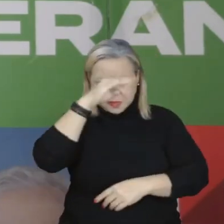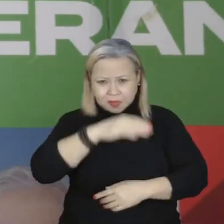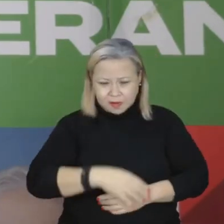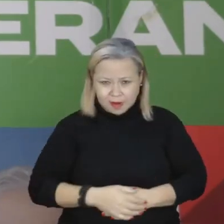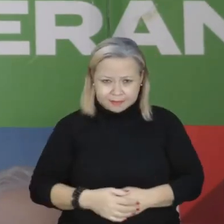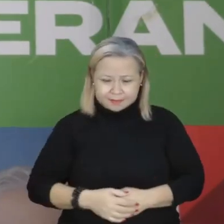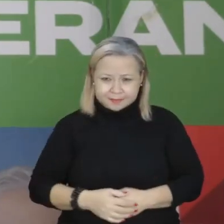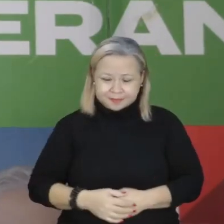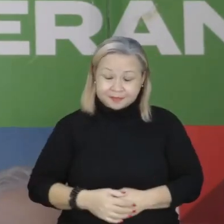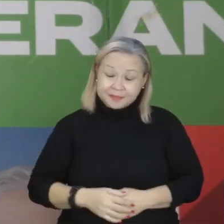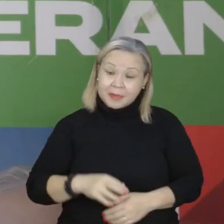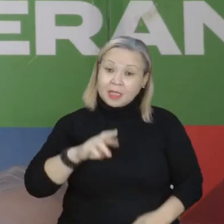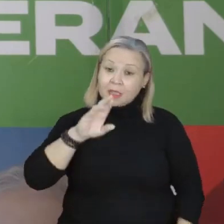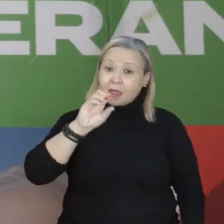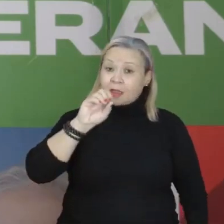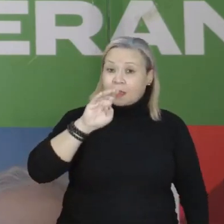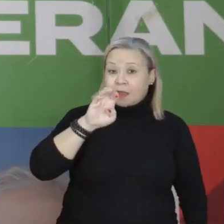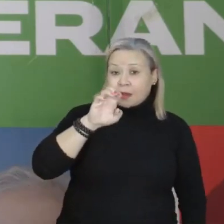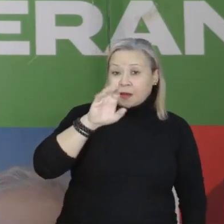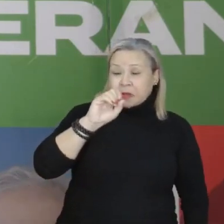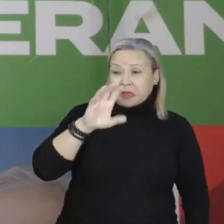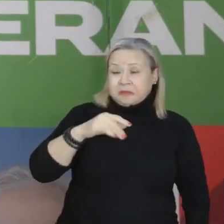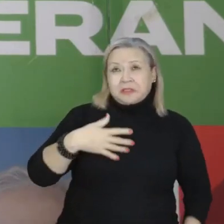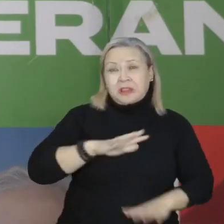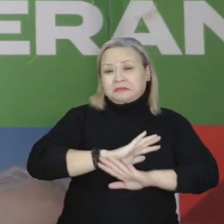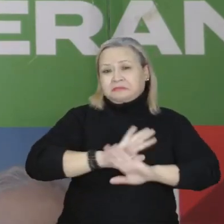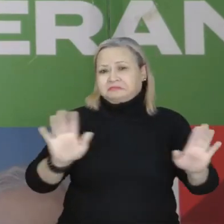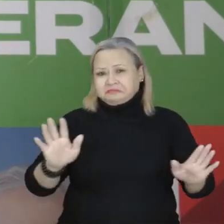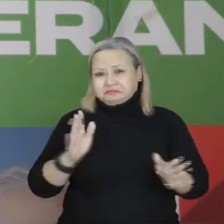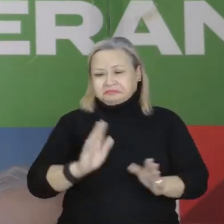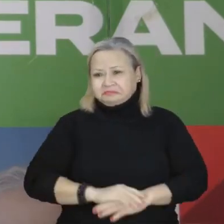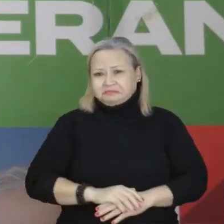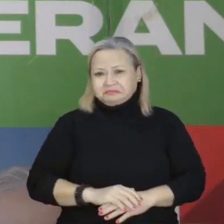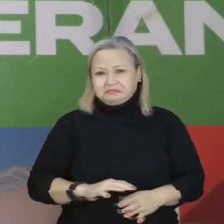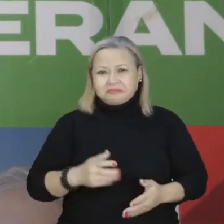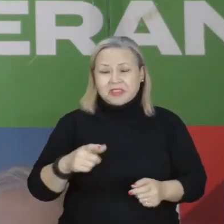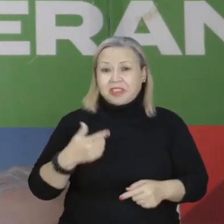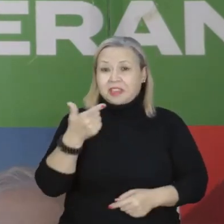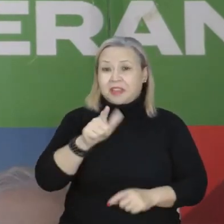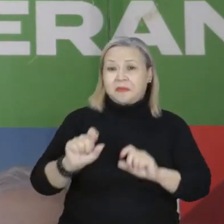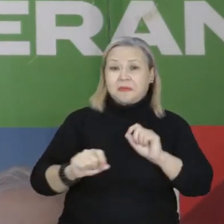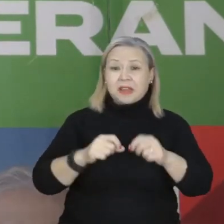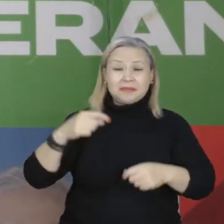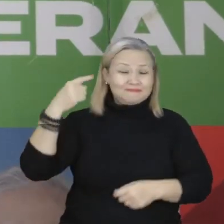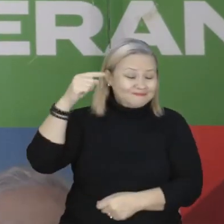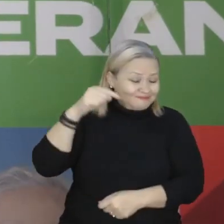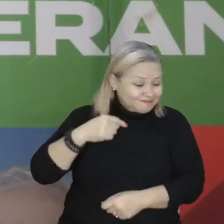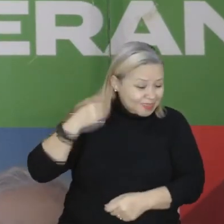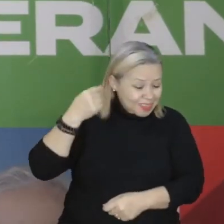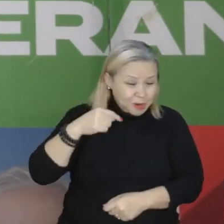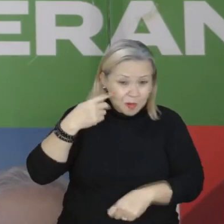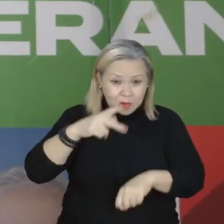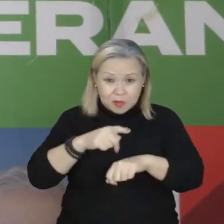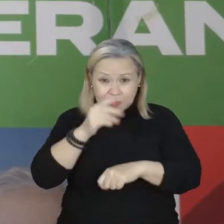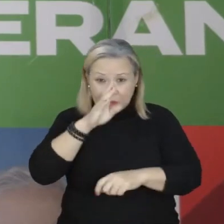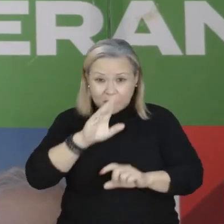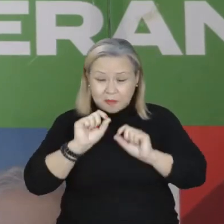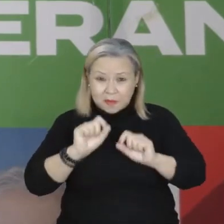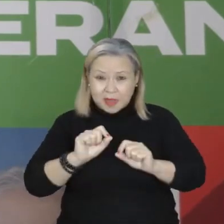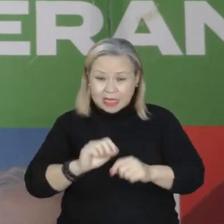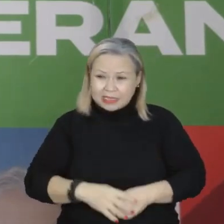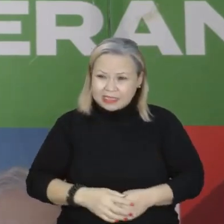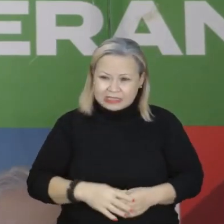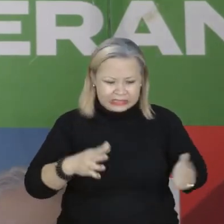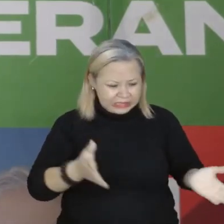o Roberto Jefferson é uma coisa passageira. O Roberto Jefferson é mais uma das loucuras de um país que instiga pelo